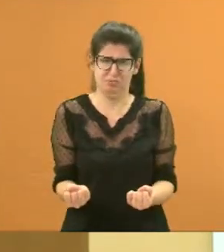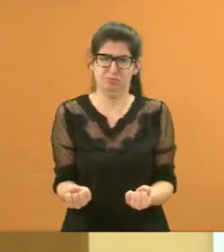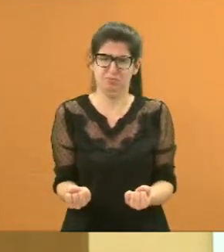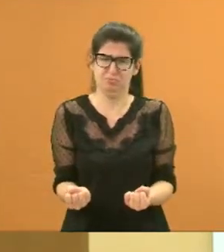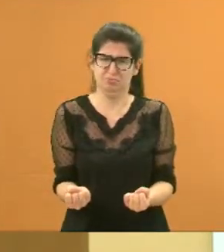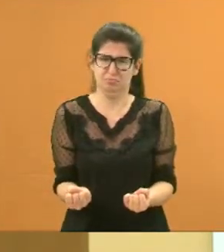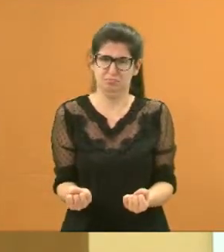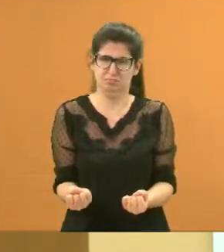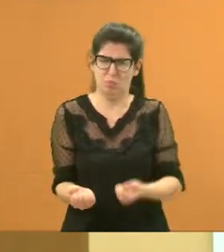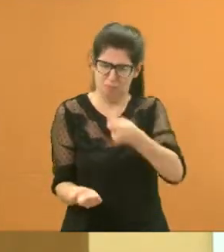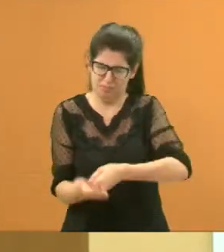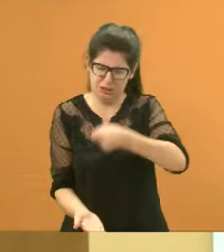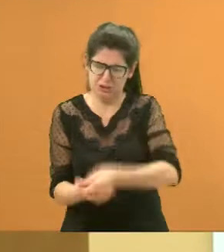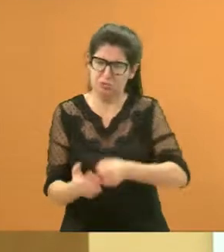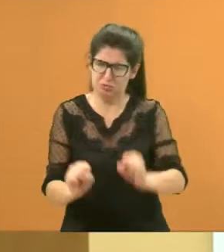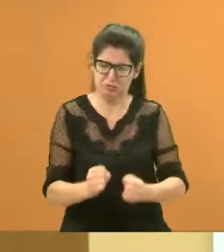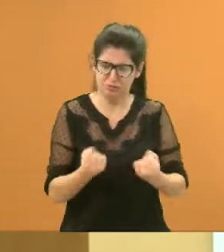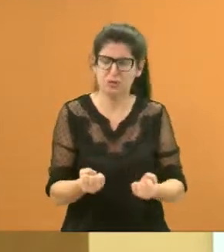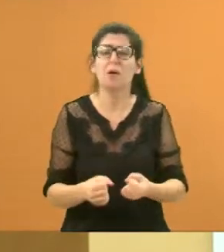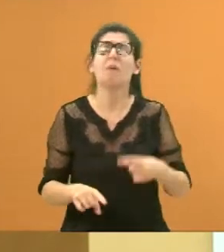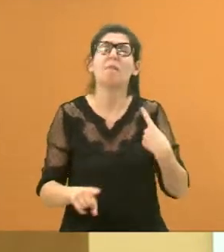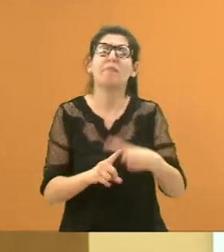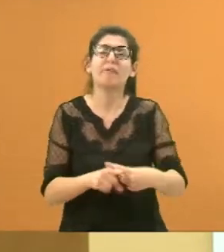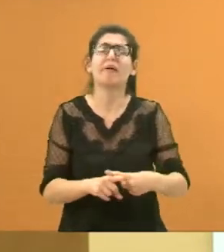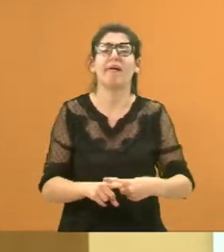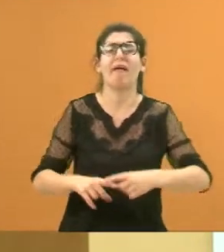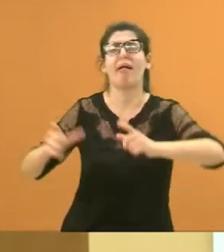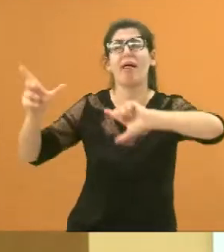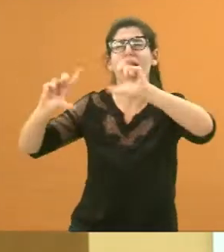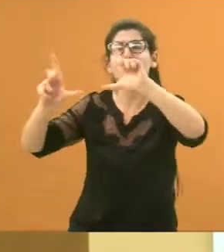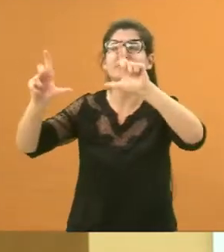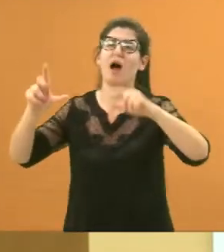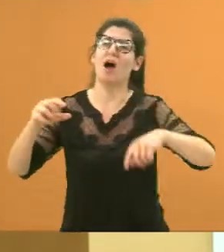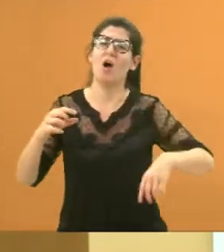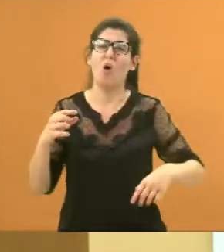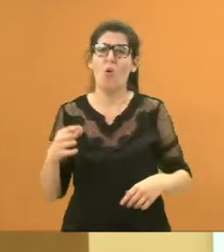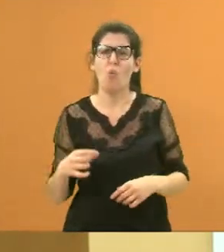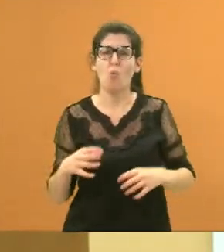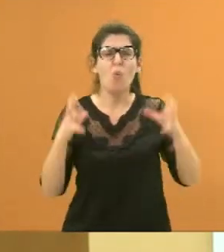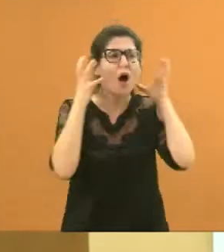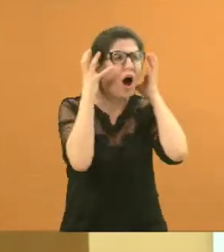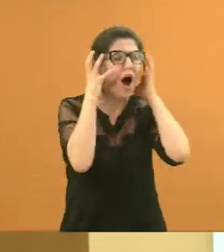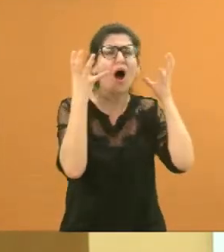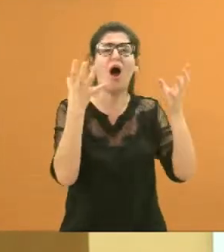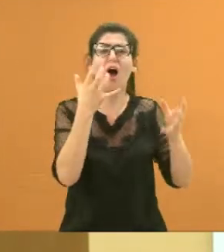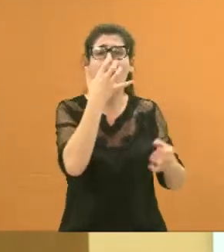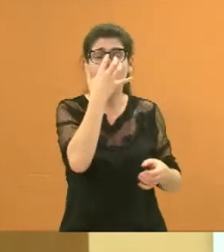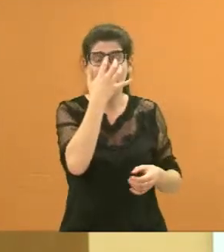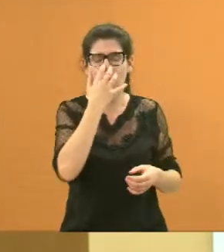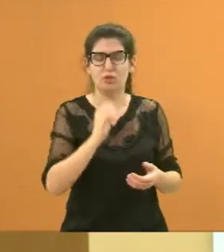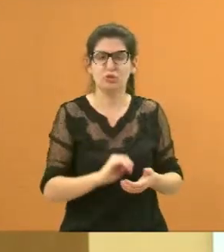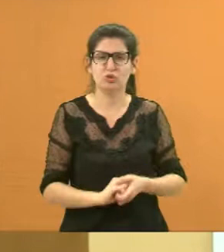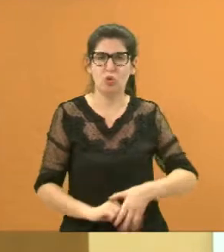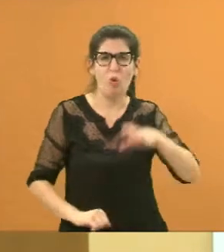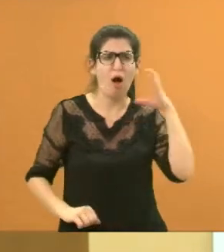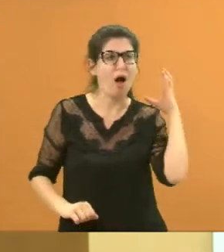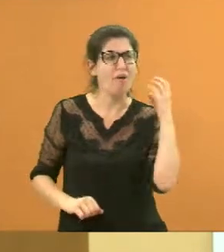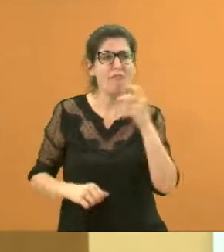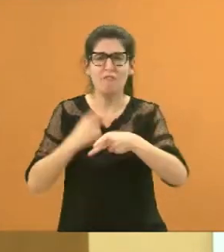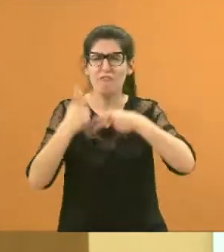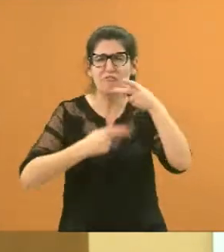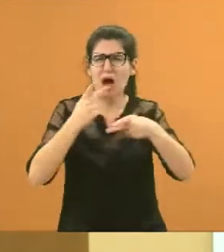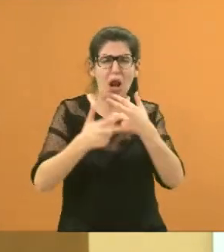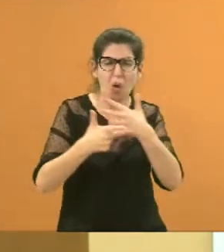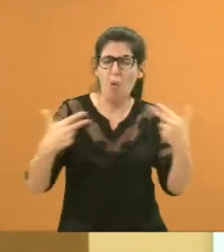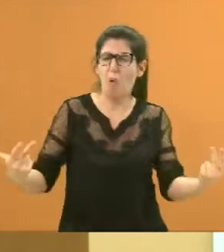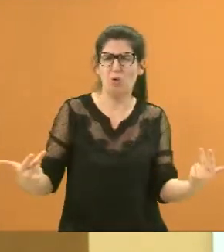Juarez, a TV, o rádio, eles difundem muito rápido esses momentos negativos.